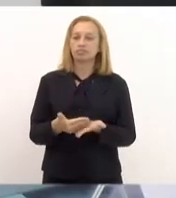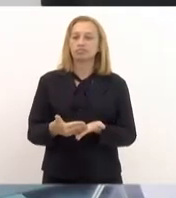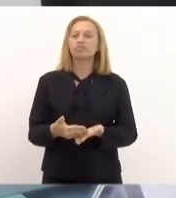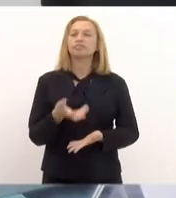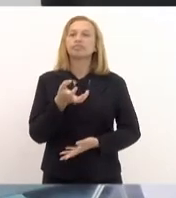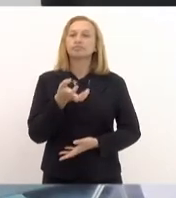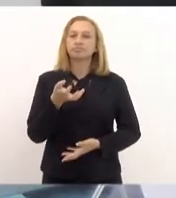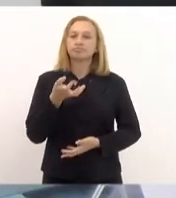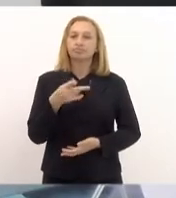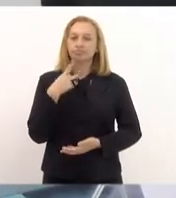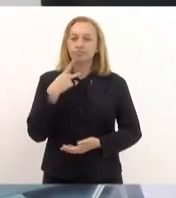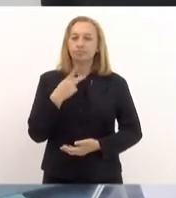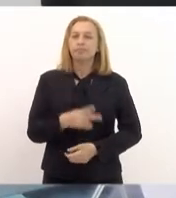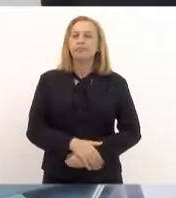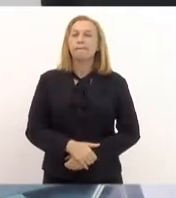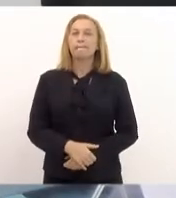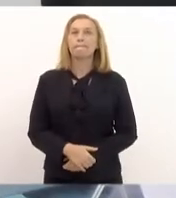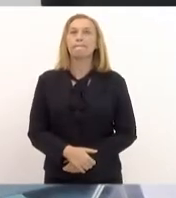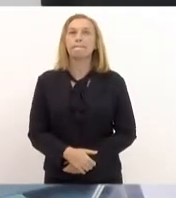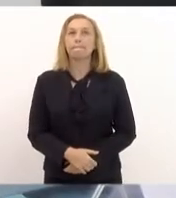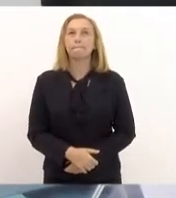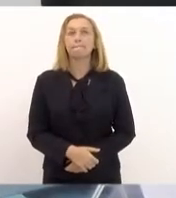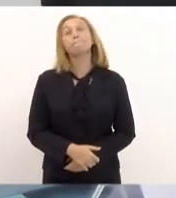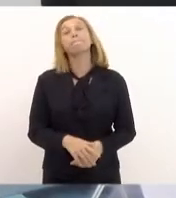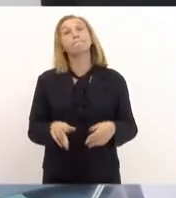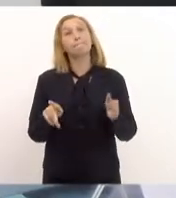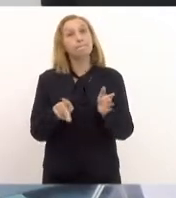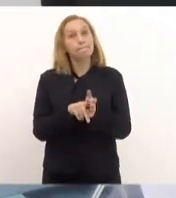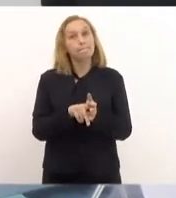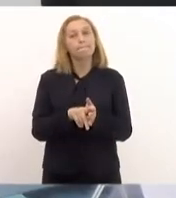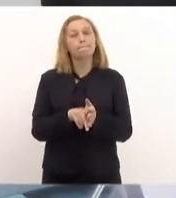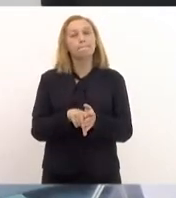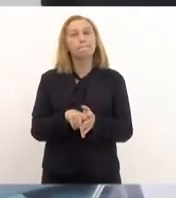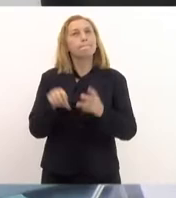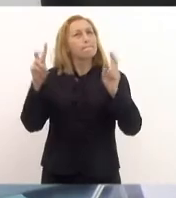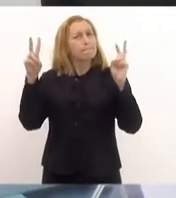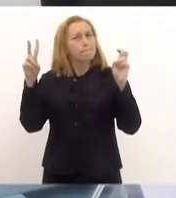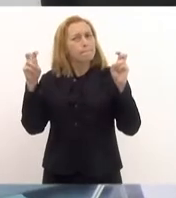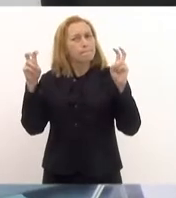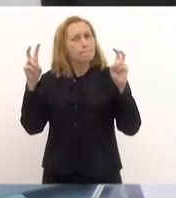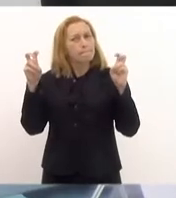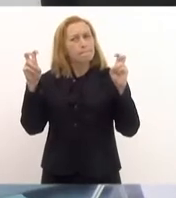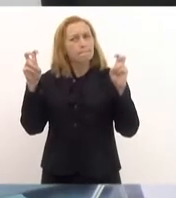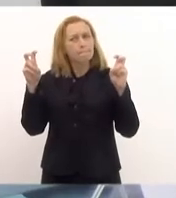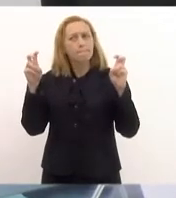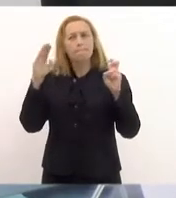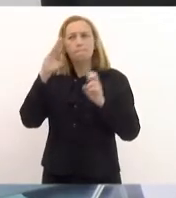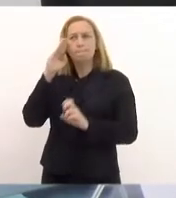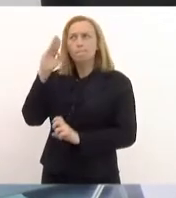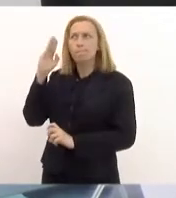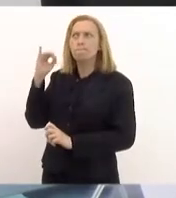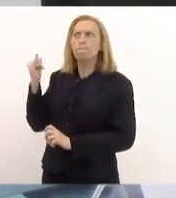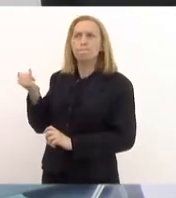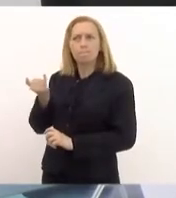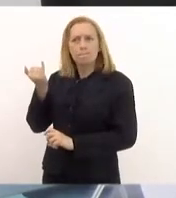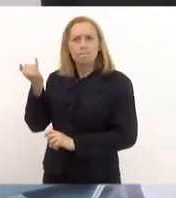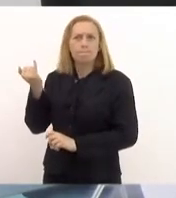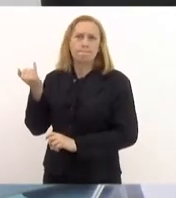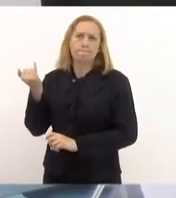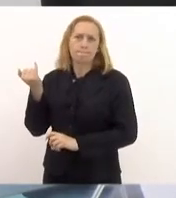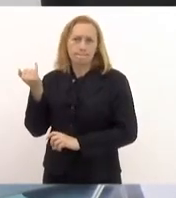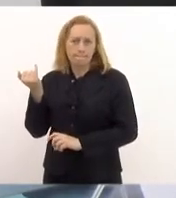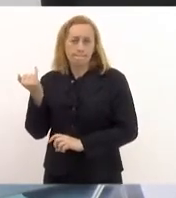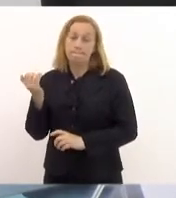quero ressaltar que esse é um projeto que traz um tema muito importante,